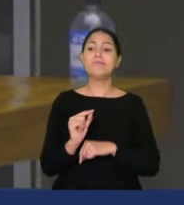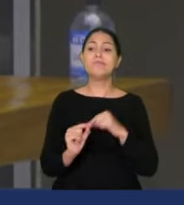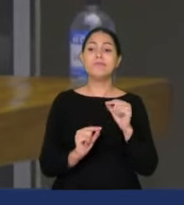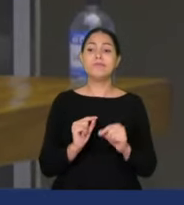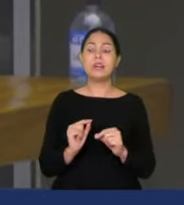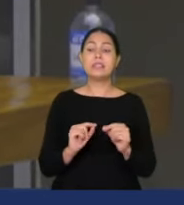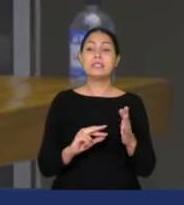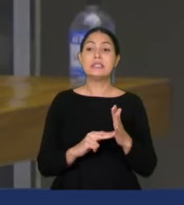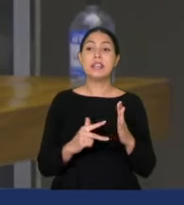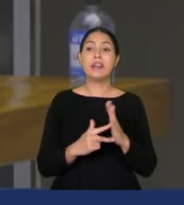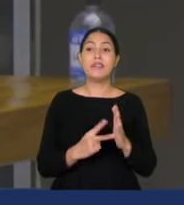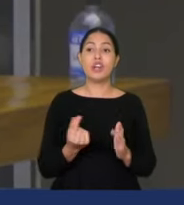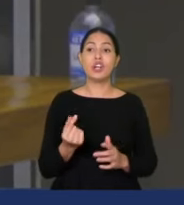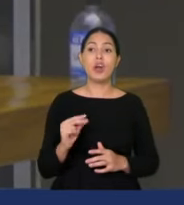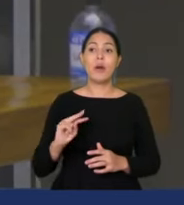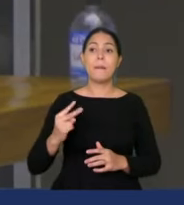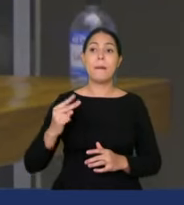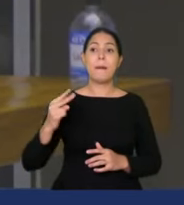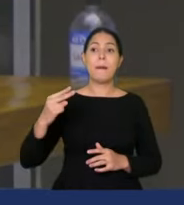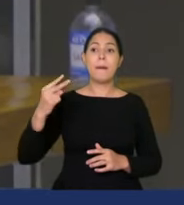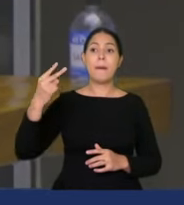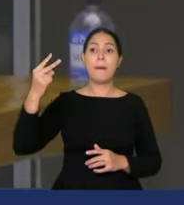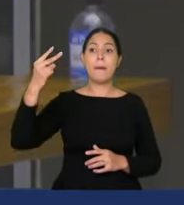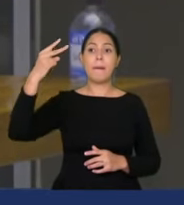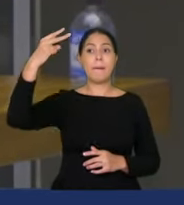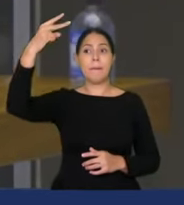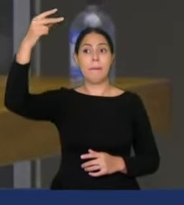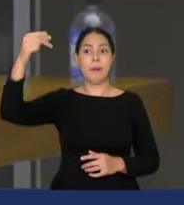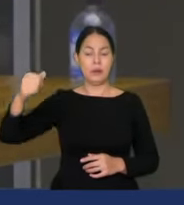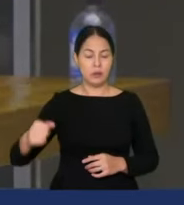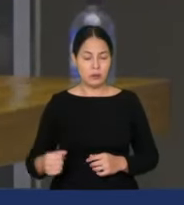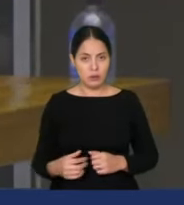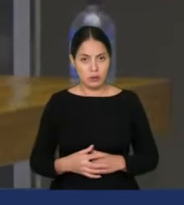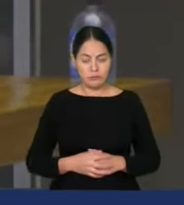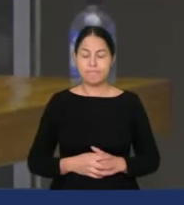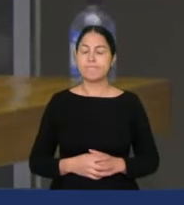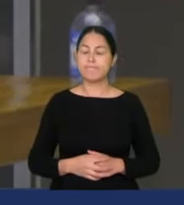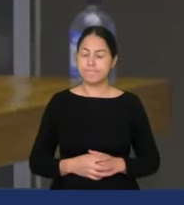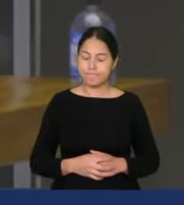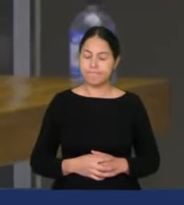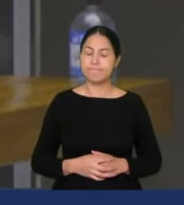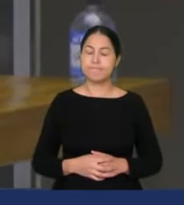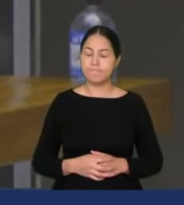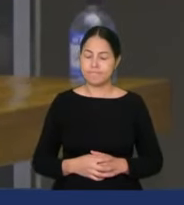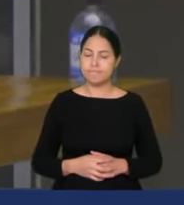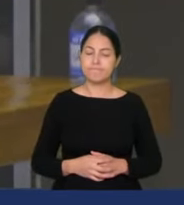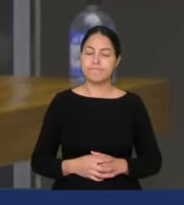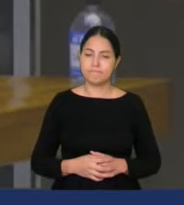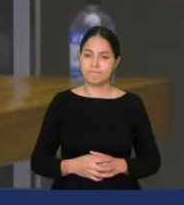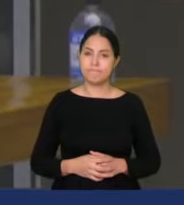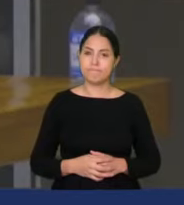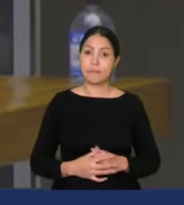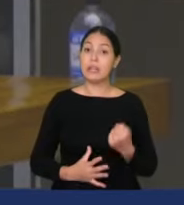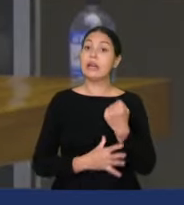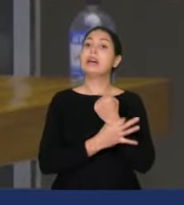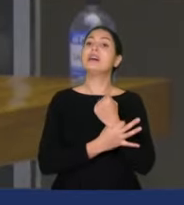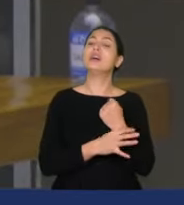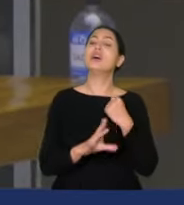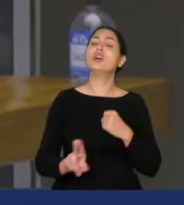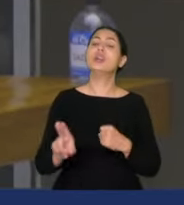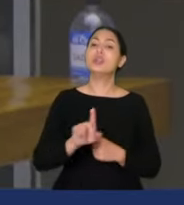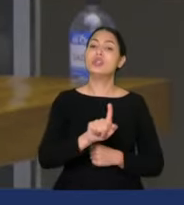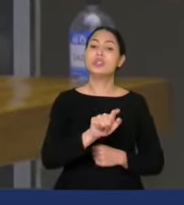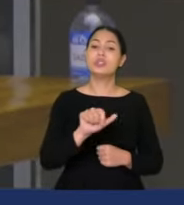irão subir continuamente. A garantia também de uso de gás vai